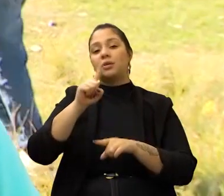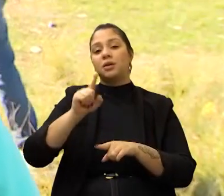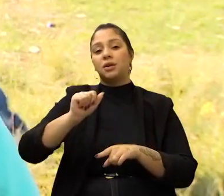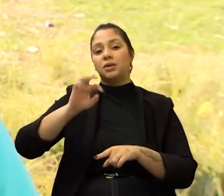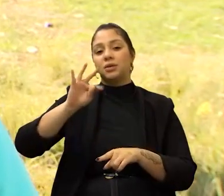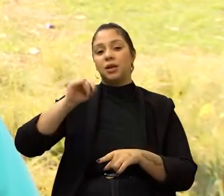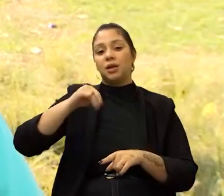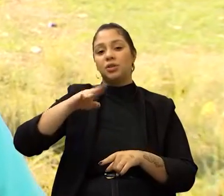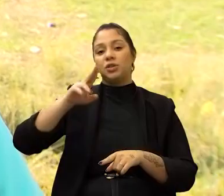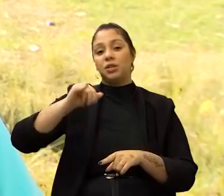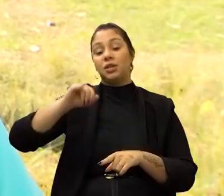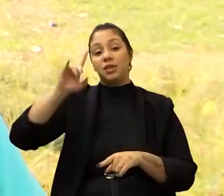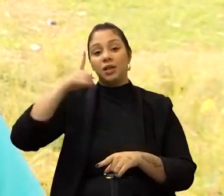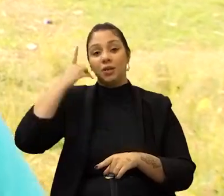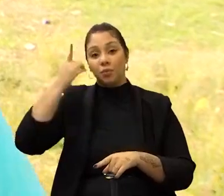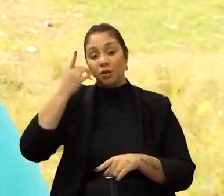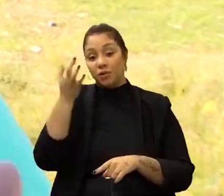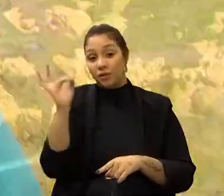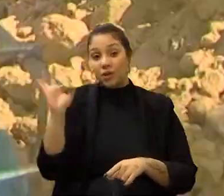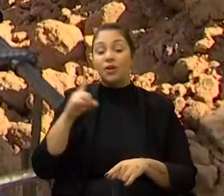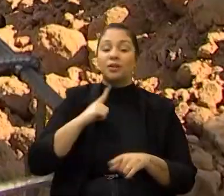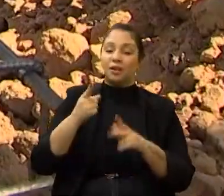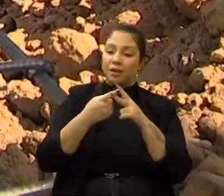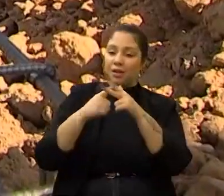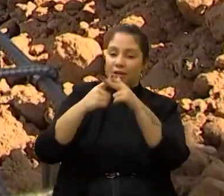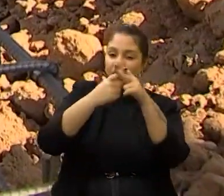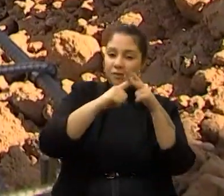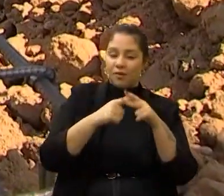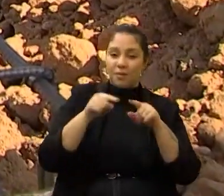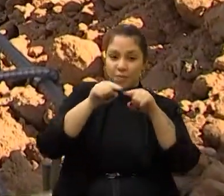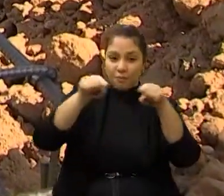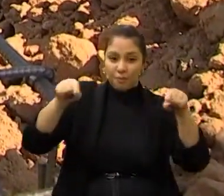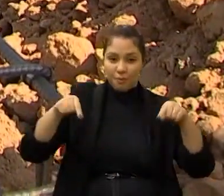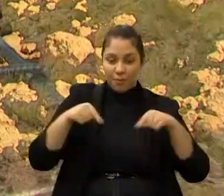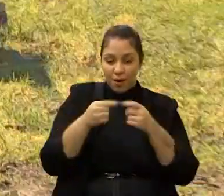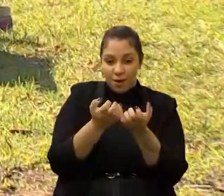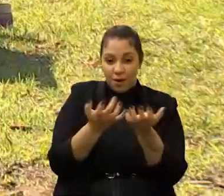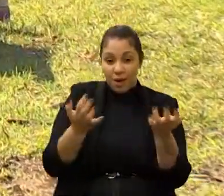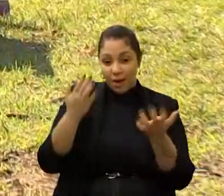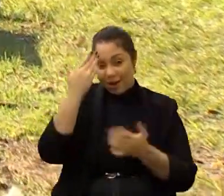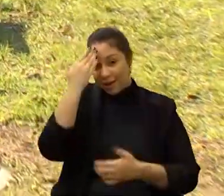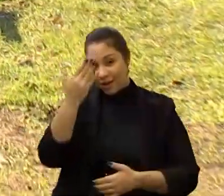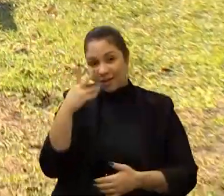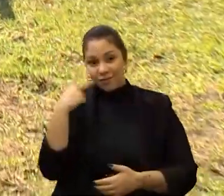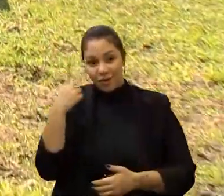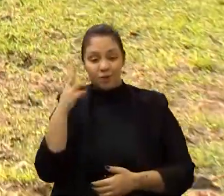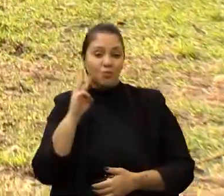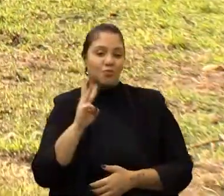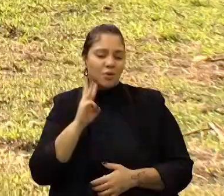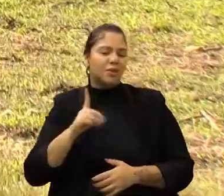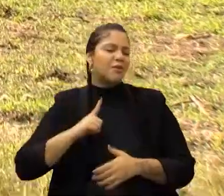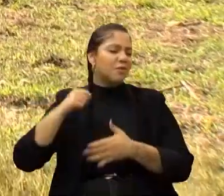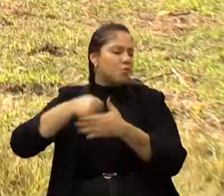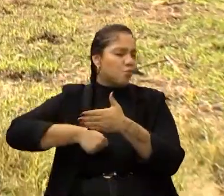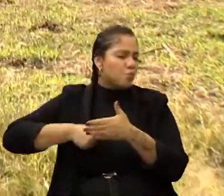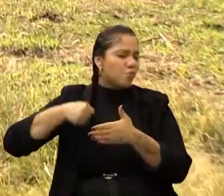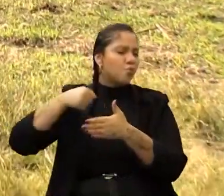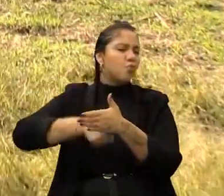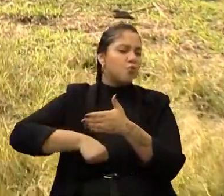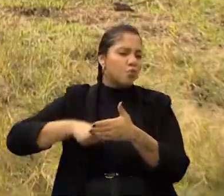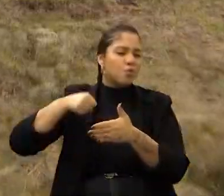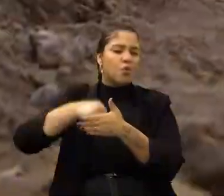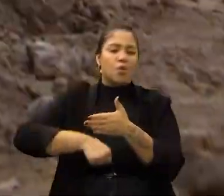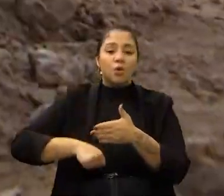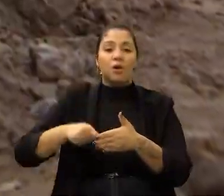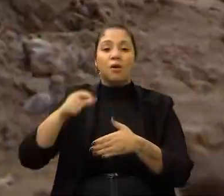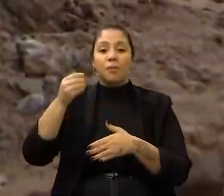participação do Carlos Alexandre deputado federal é por isso que tá saindo essa reforma desse campo e a gente agradece o velho do